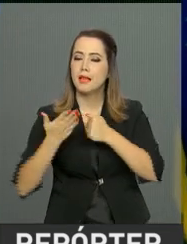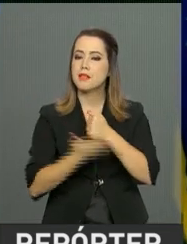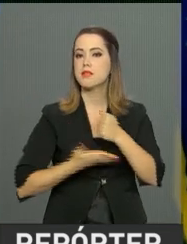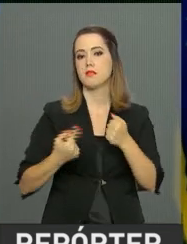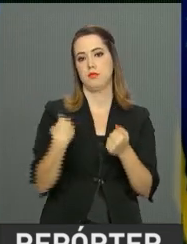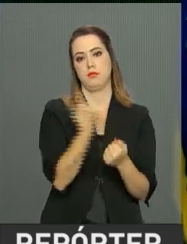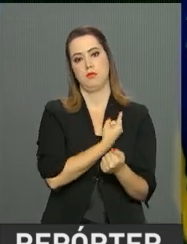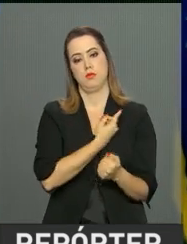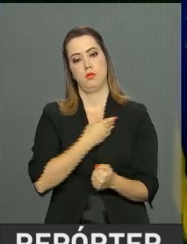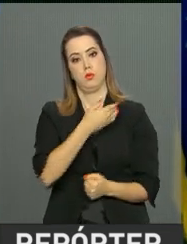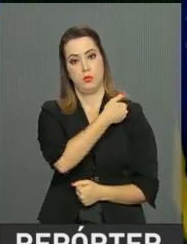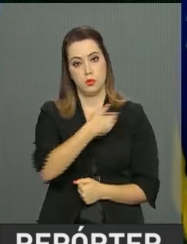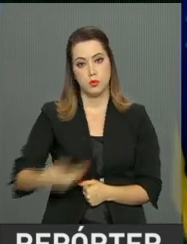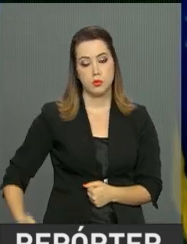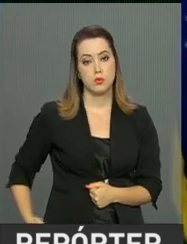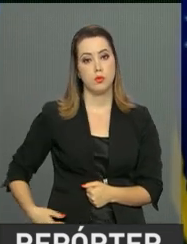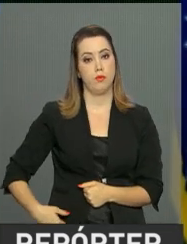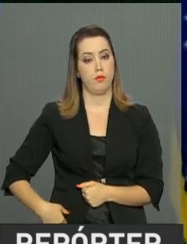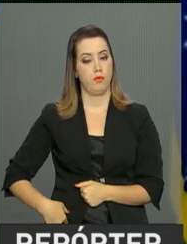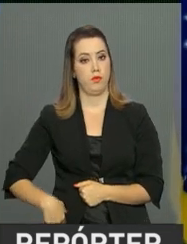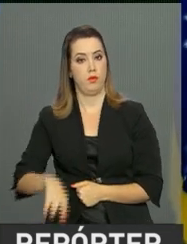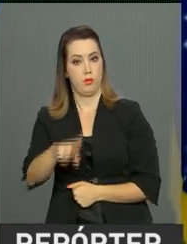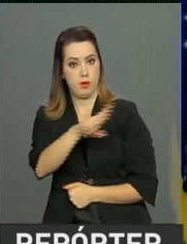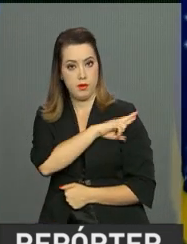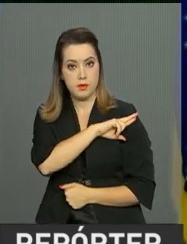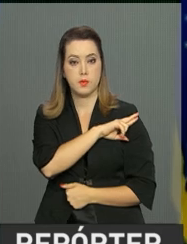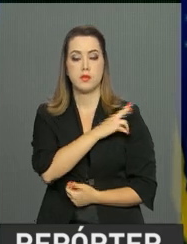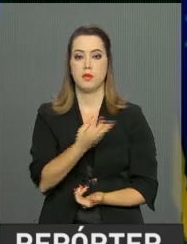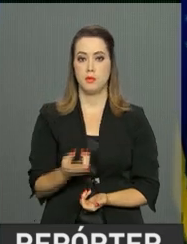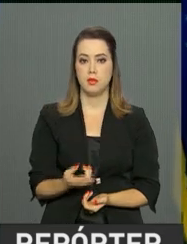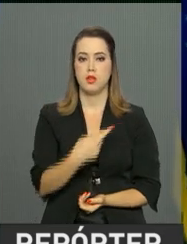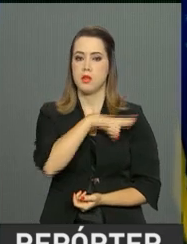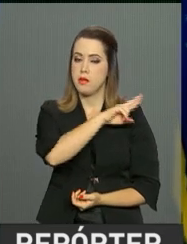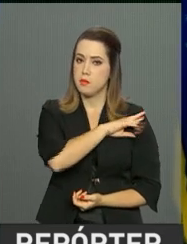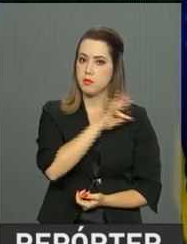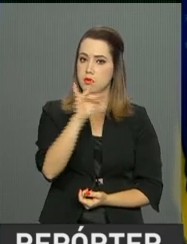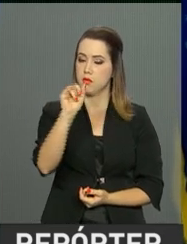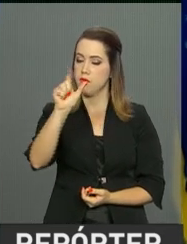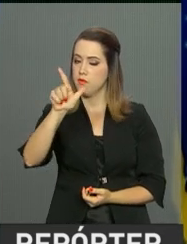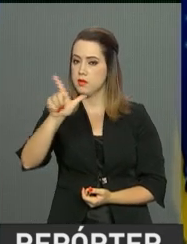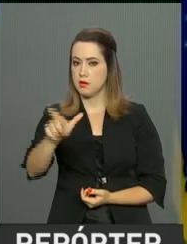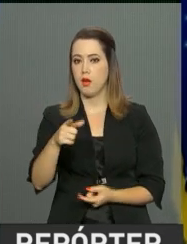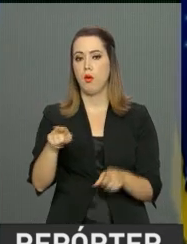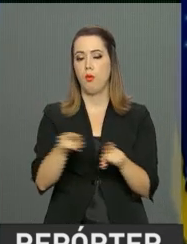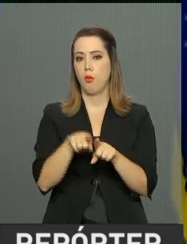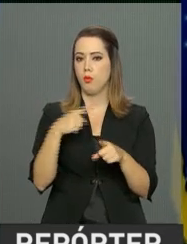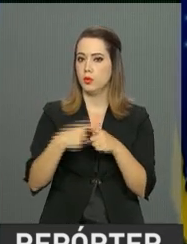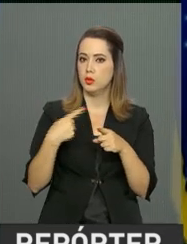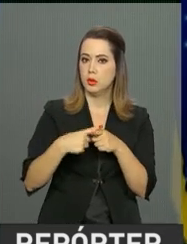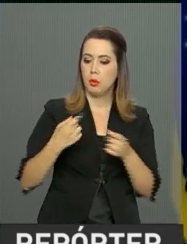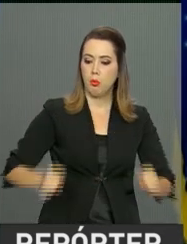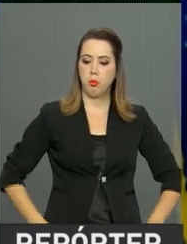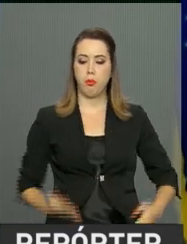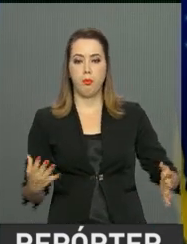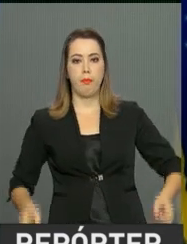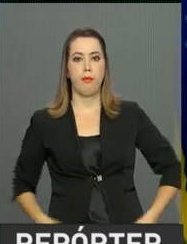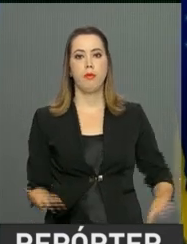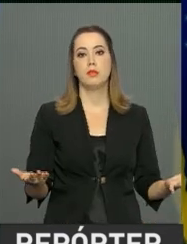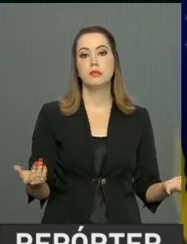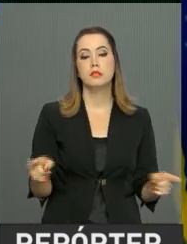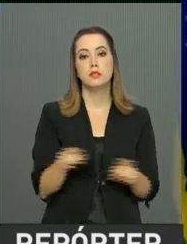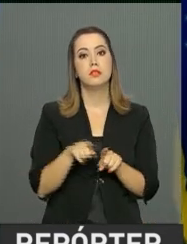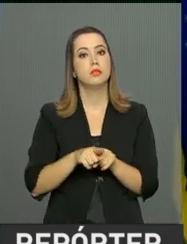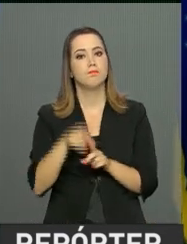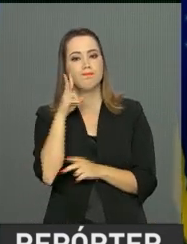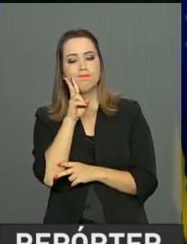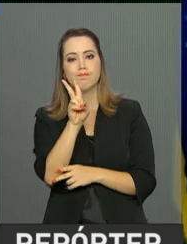governo é a responsabilidade. Responsabilidade fiscal, pois o gasto desmesurado penhora o